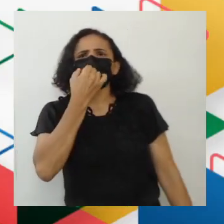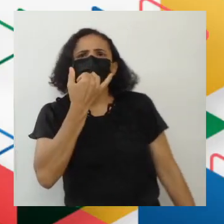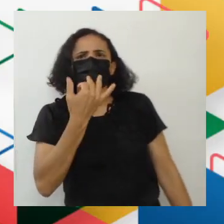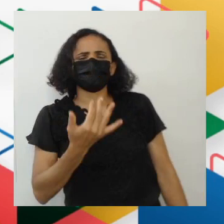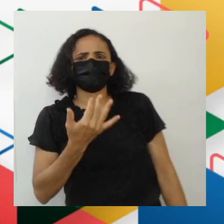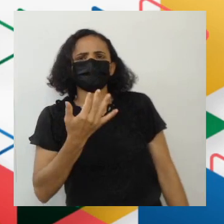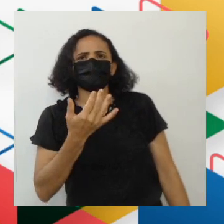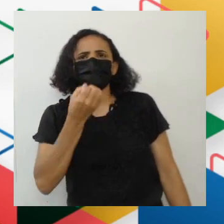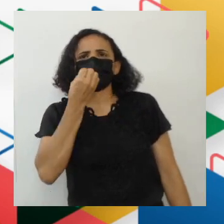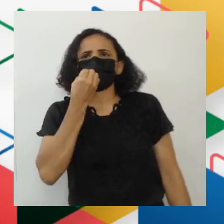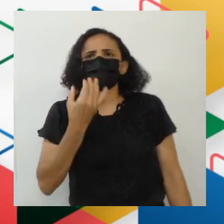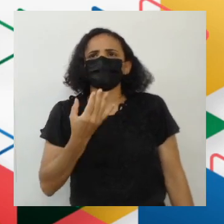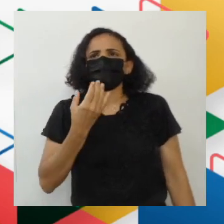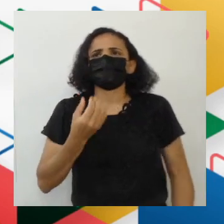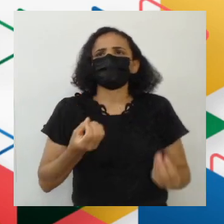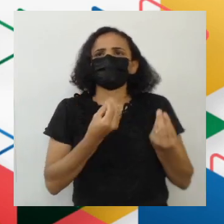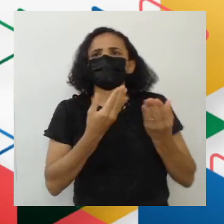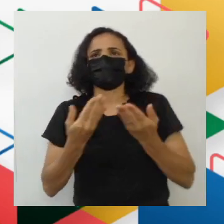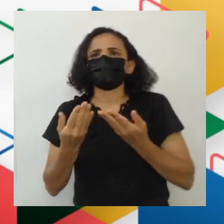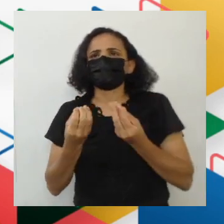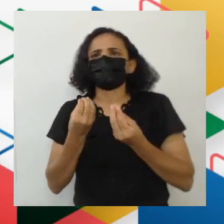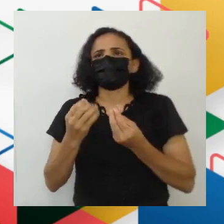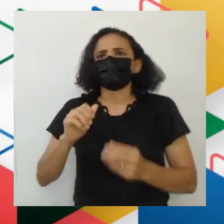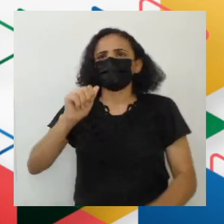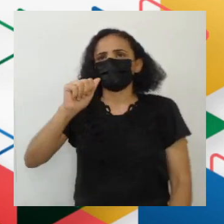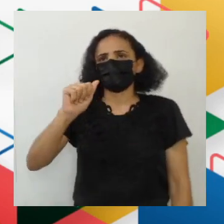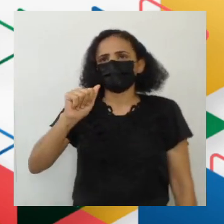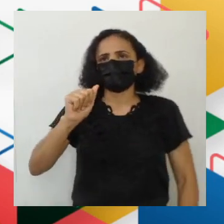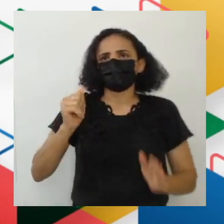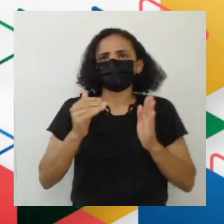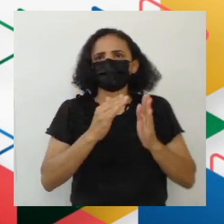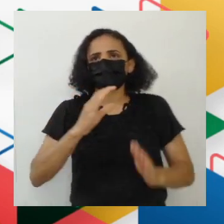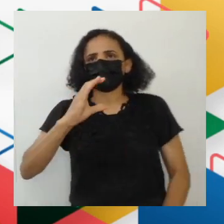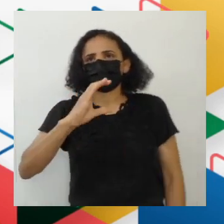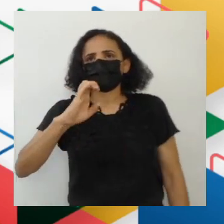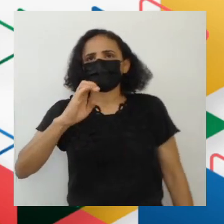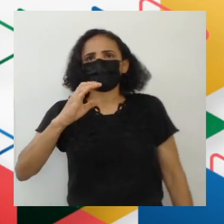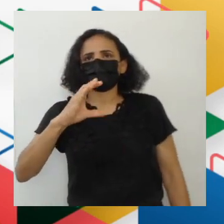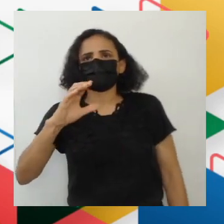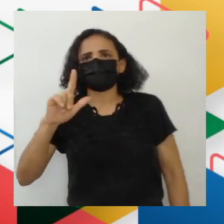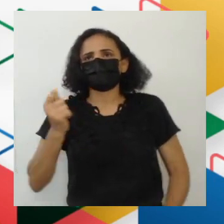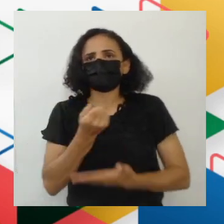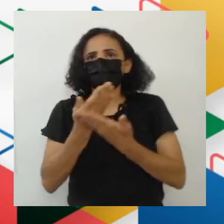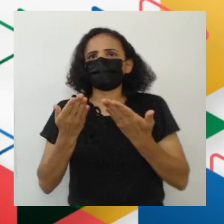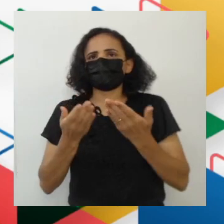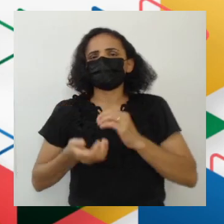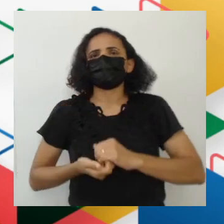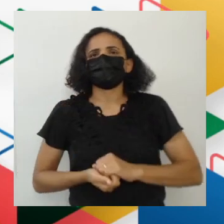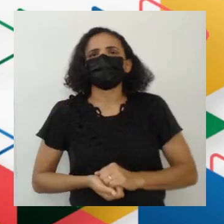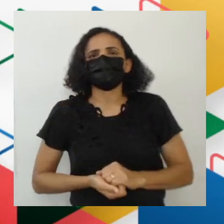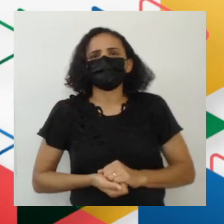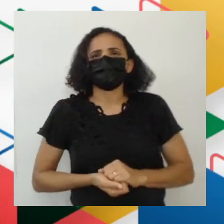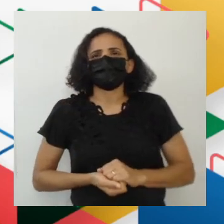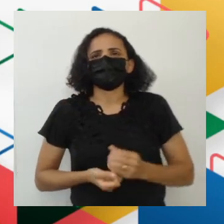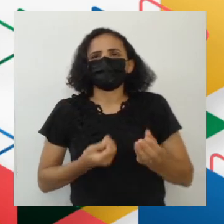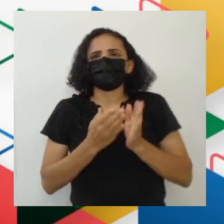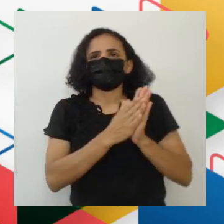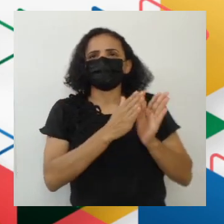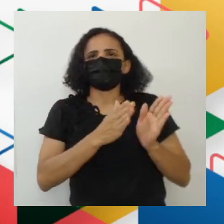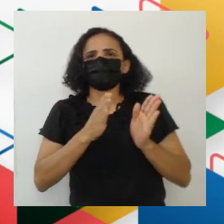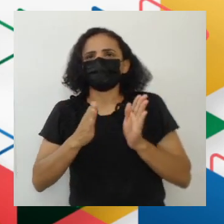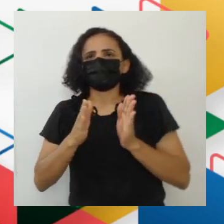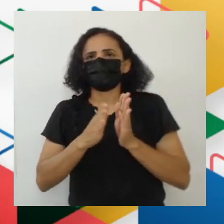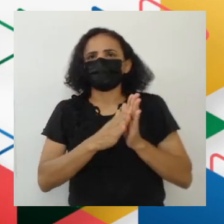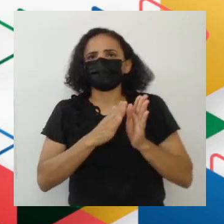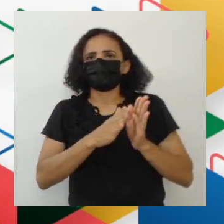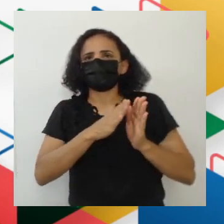Minha gente, acerca, quando o A é coladinho com cerca, tá? Como está aí uma palavra só, é